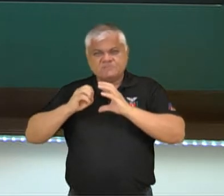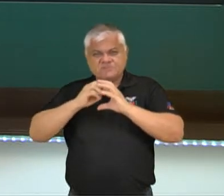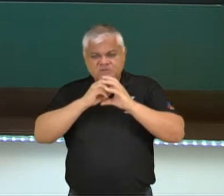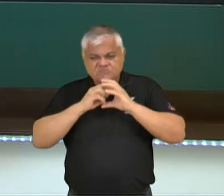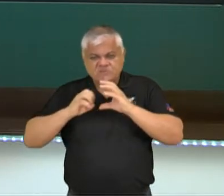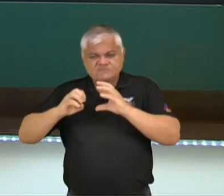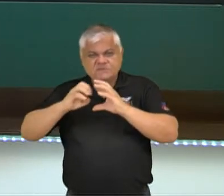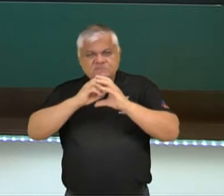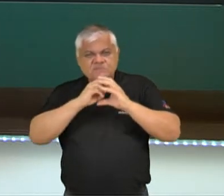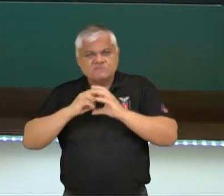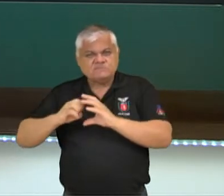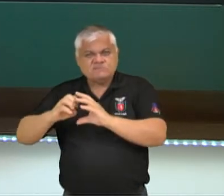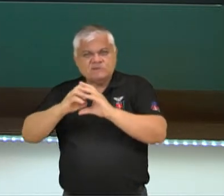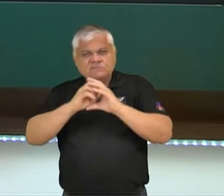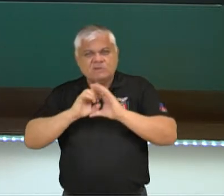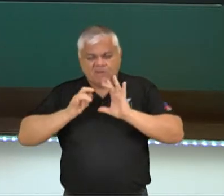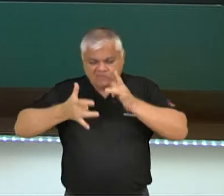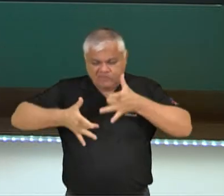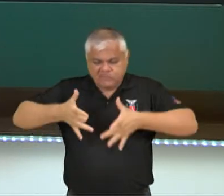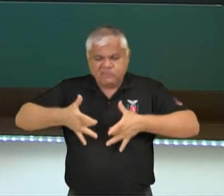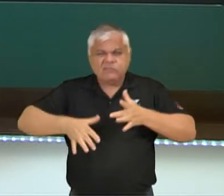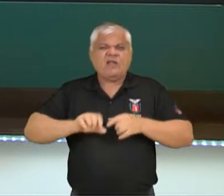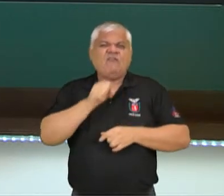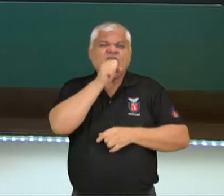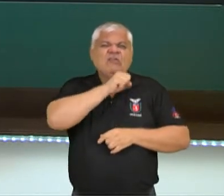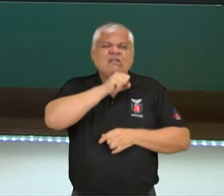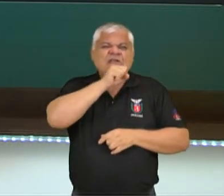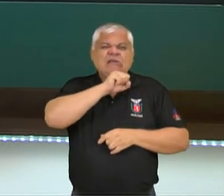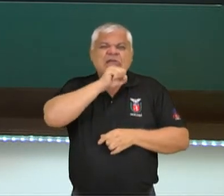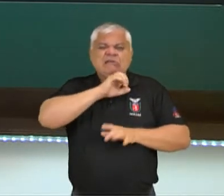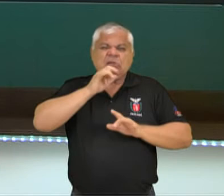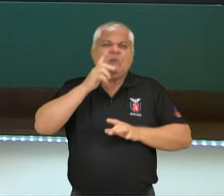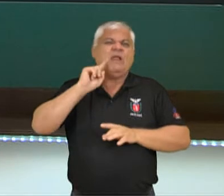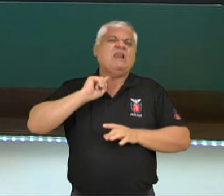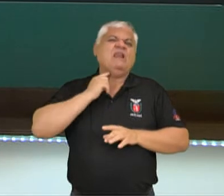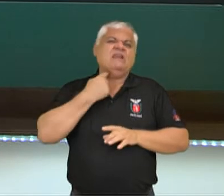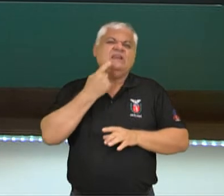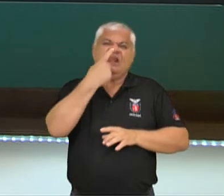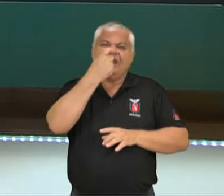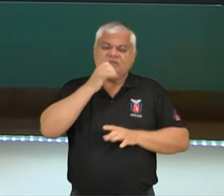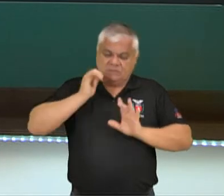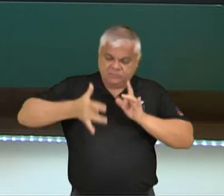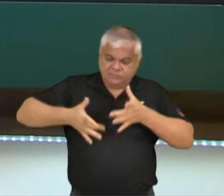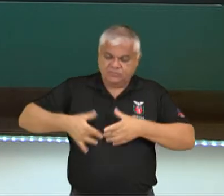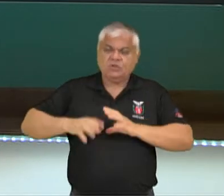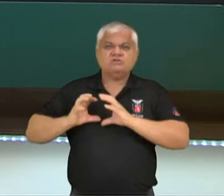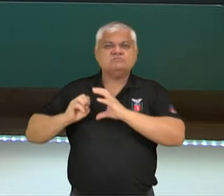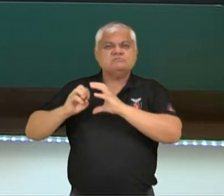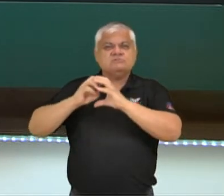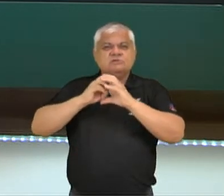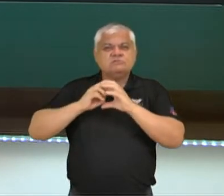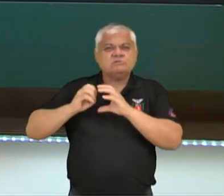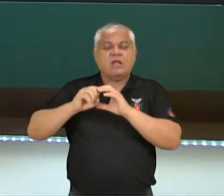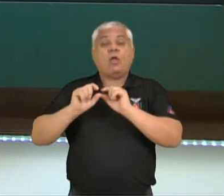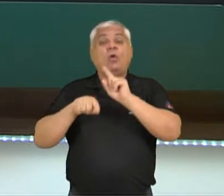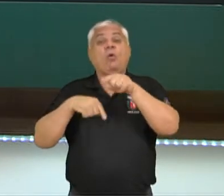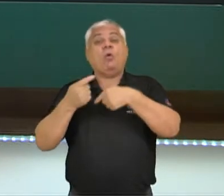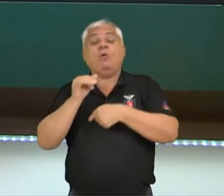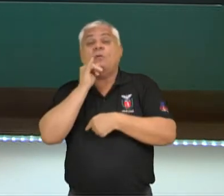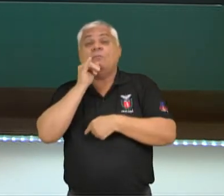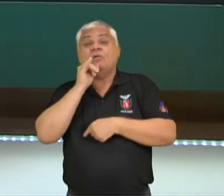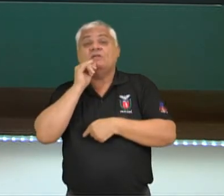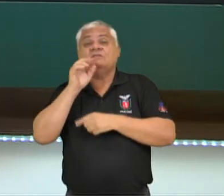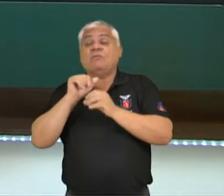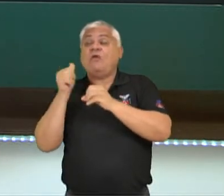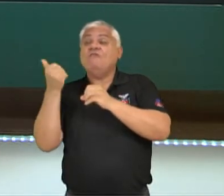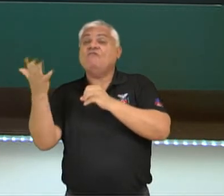célula, como, por exemplo, restos de organelas velhas, ou ele tem função heterofágica, que é digerir aquilo que está vindo